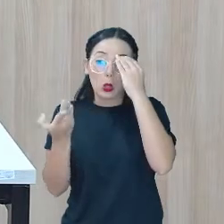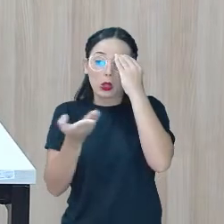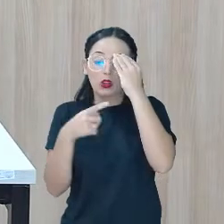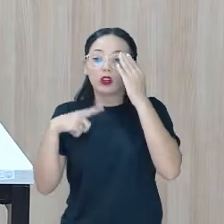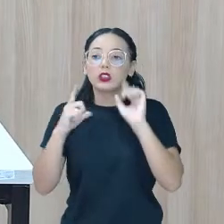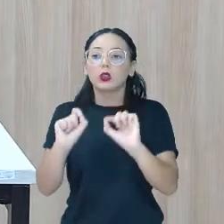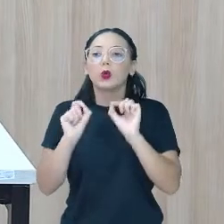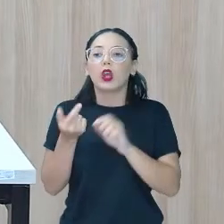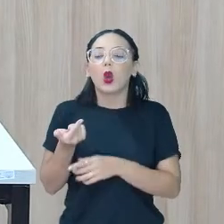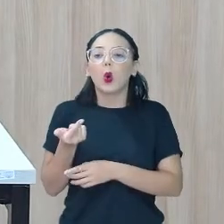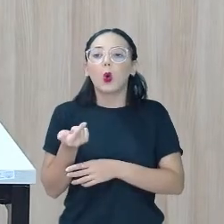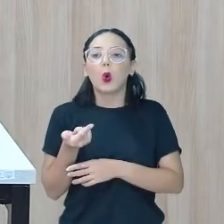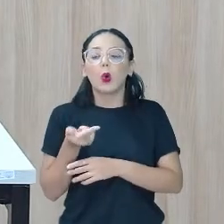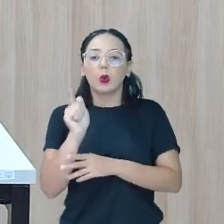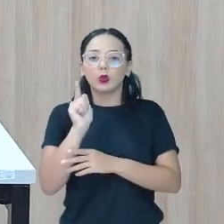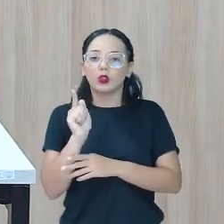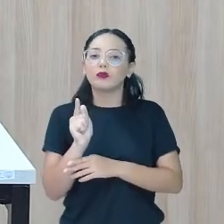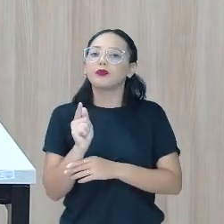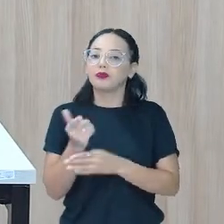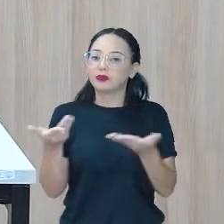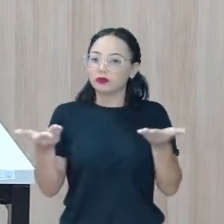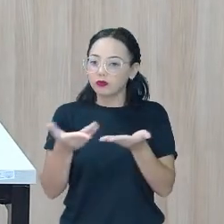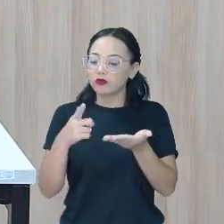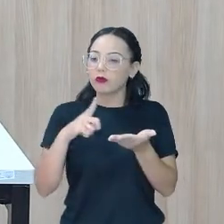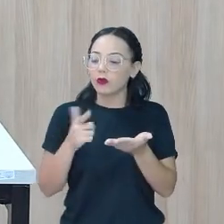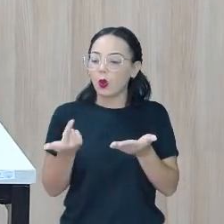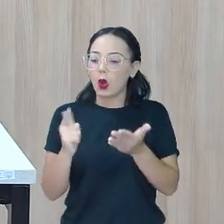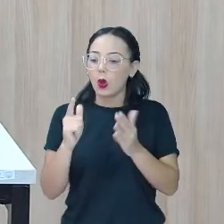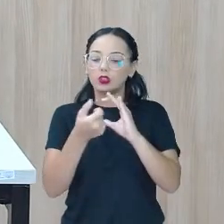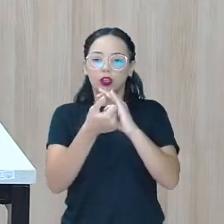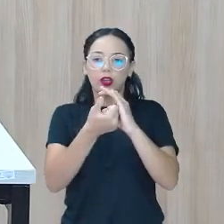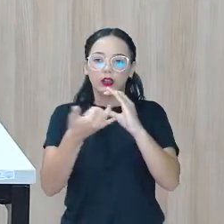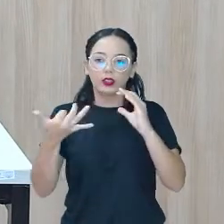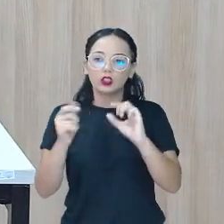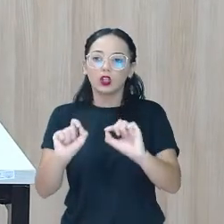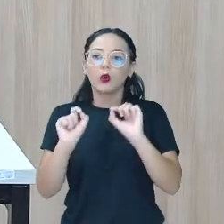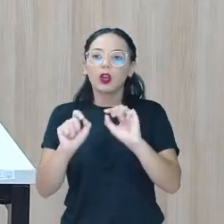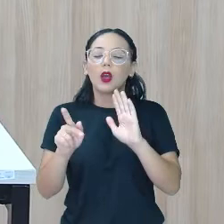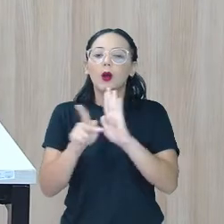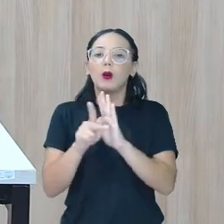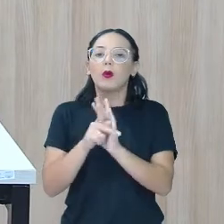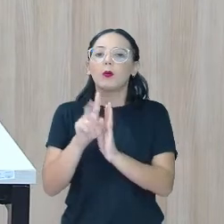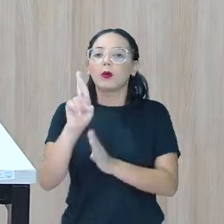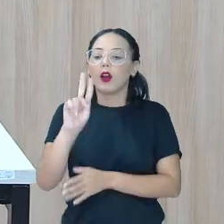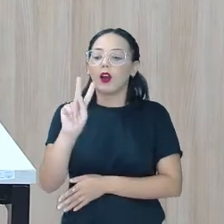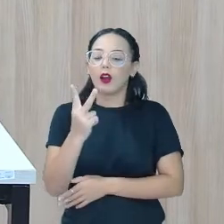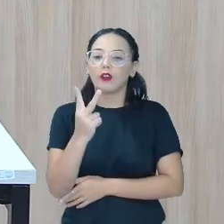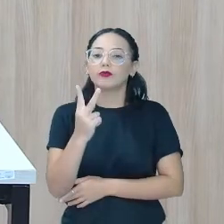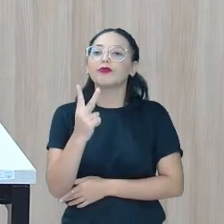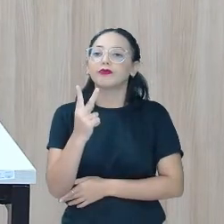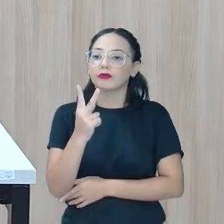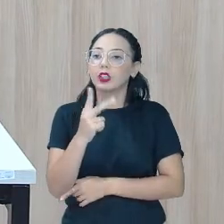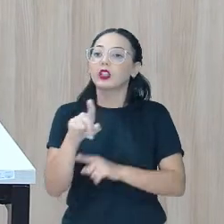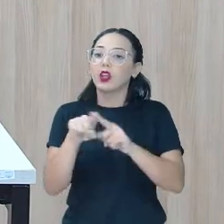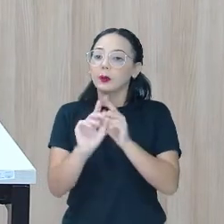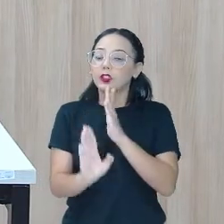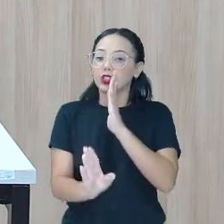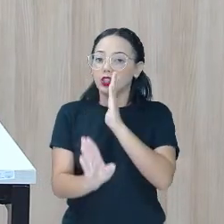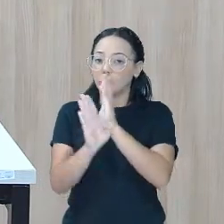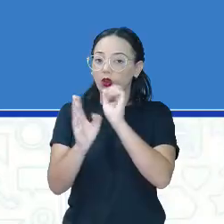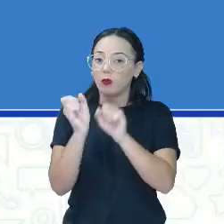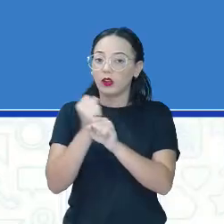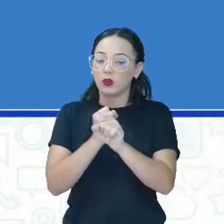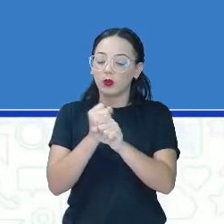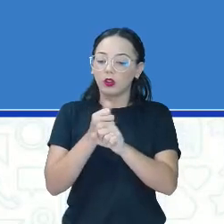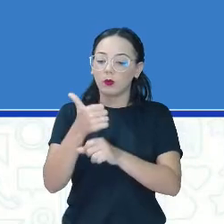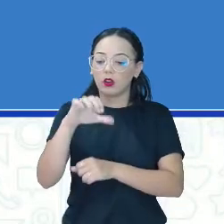temos no nosso sangue aparece ainda uma outra característica, que é o fator RH, né? Que foi descoberto